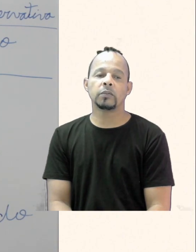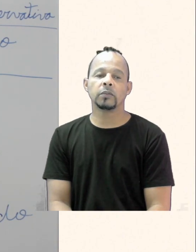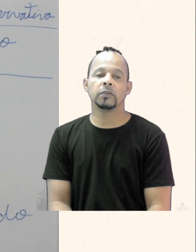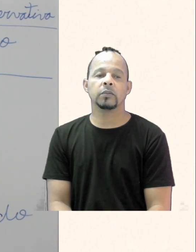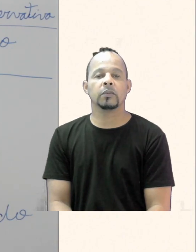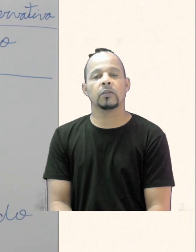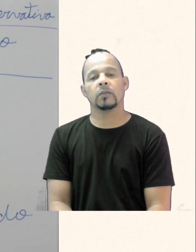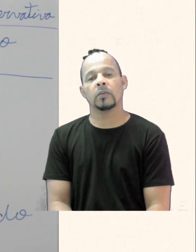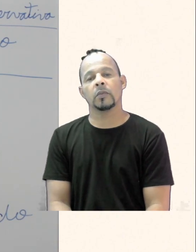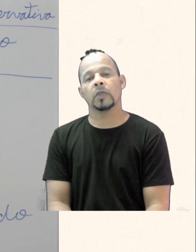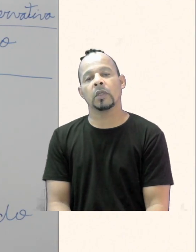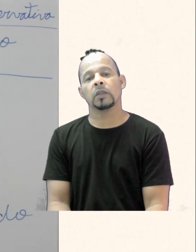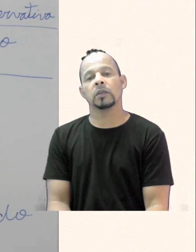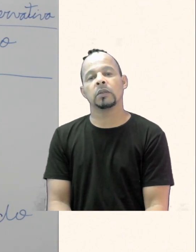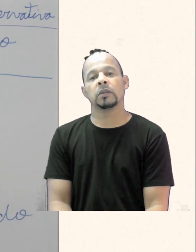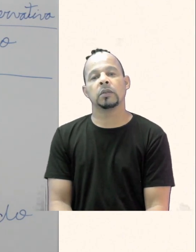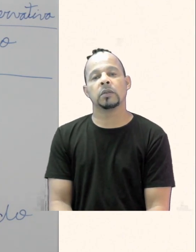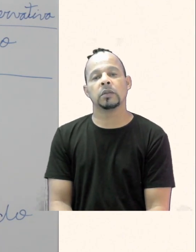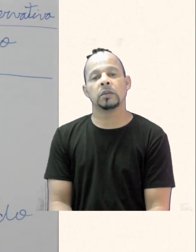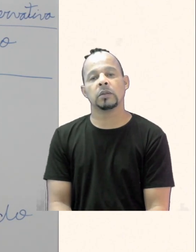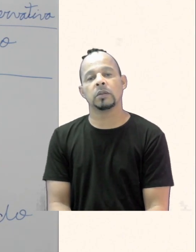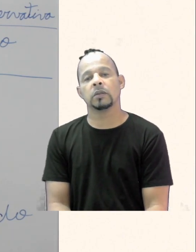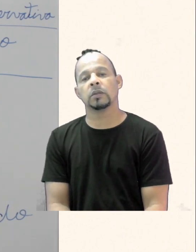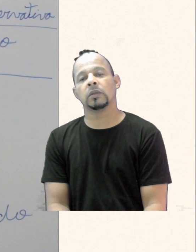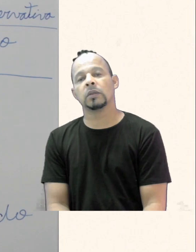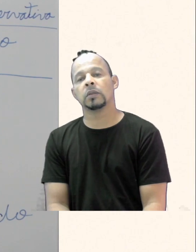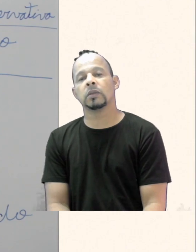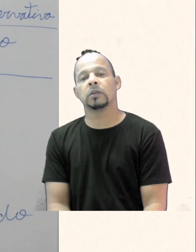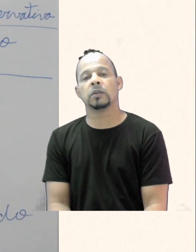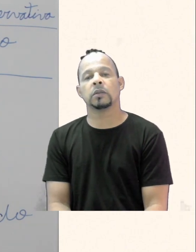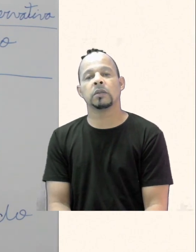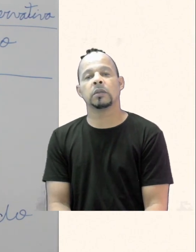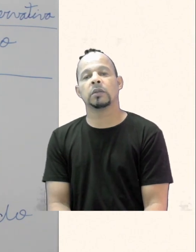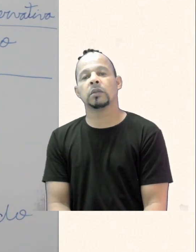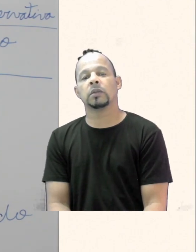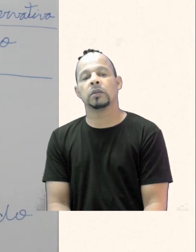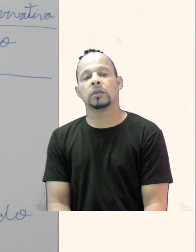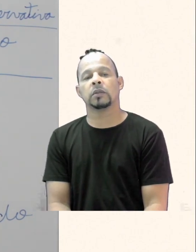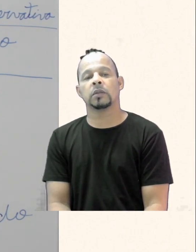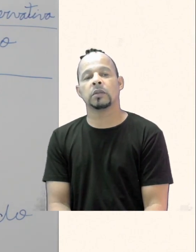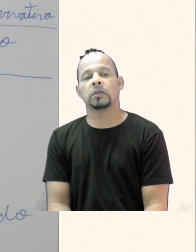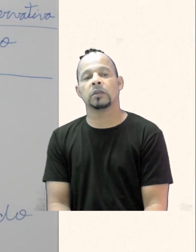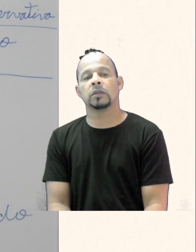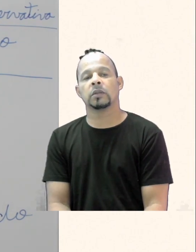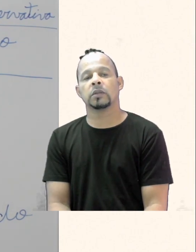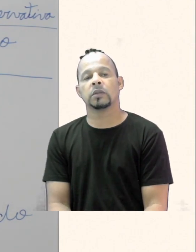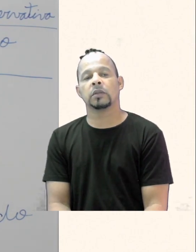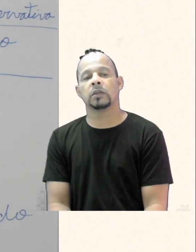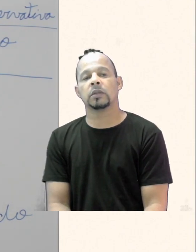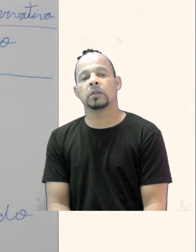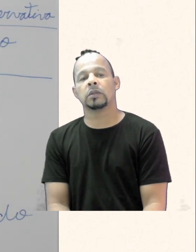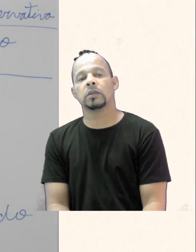aqui, que eu não vou nem chamar de detalhe não, vou chamar de erro mesmo, tá errado, né? Faltou um delta aqui, tá,